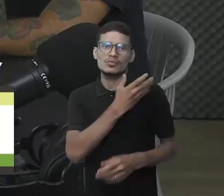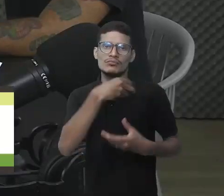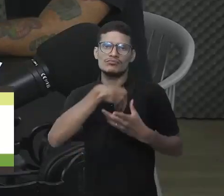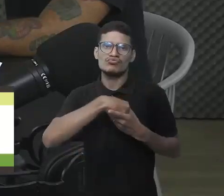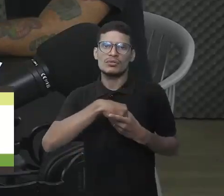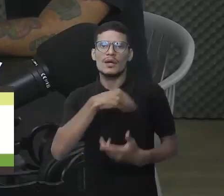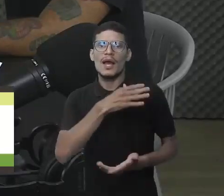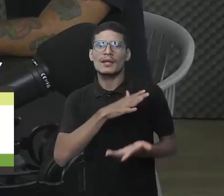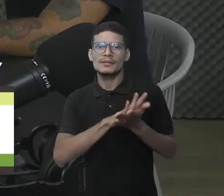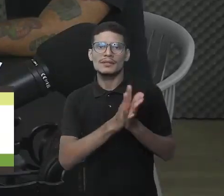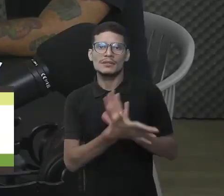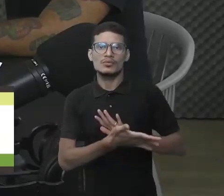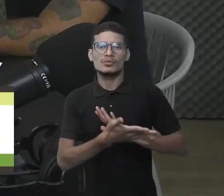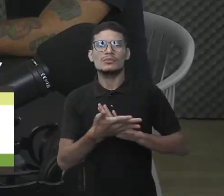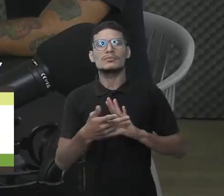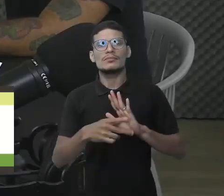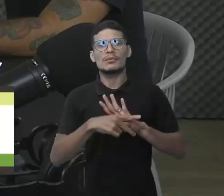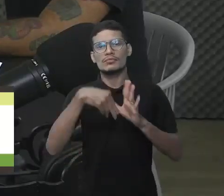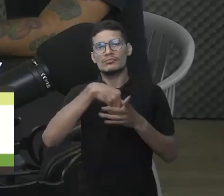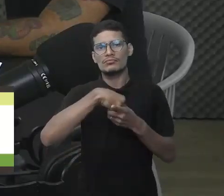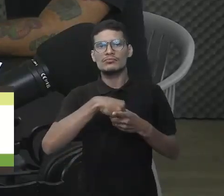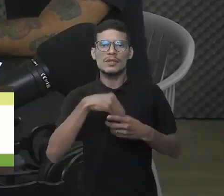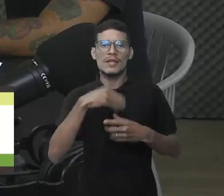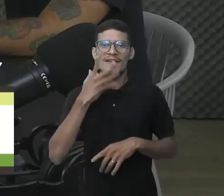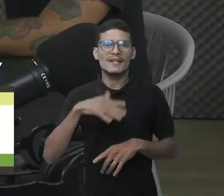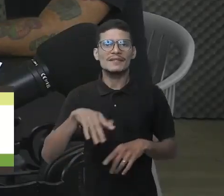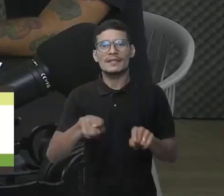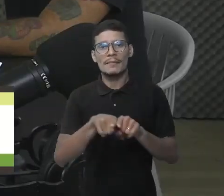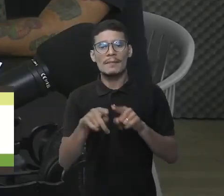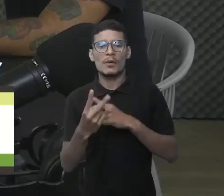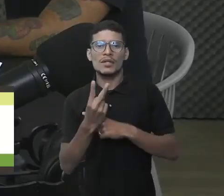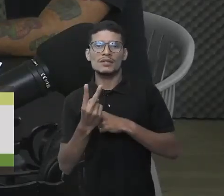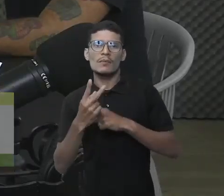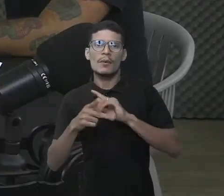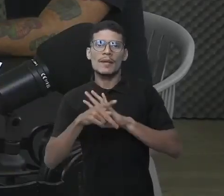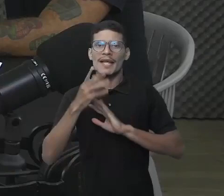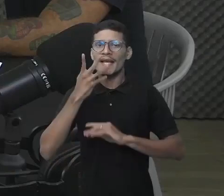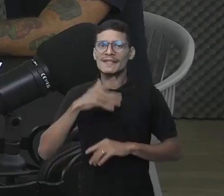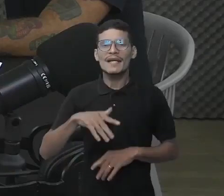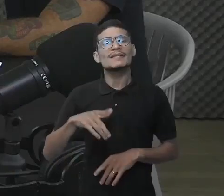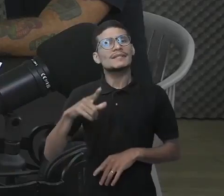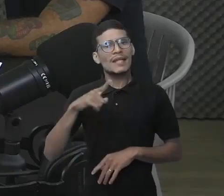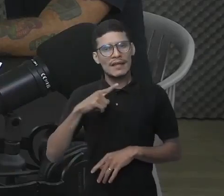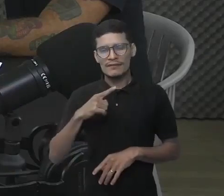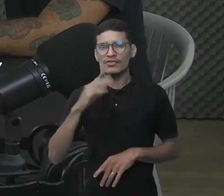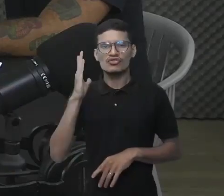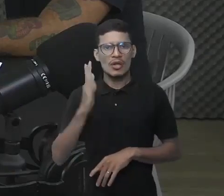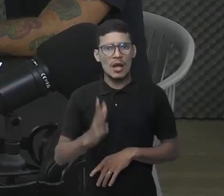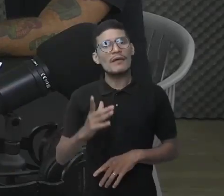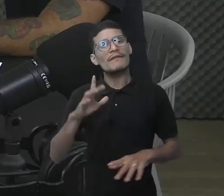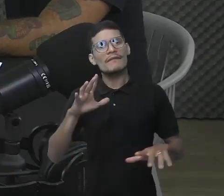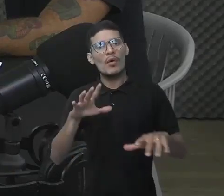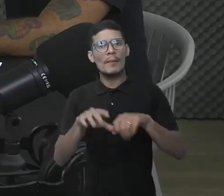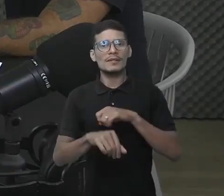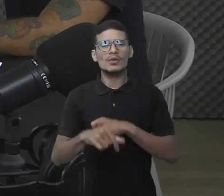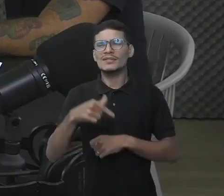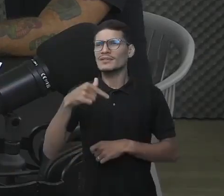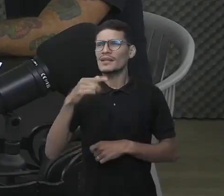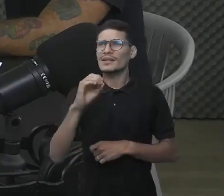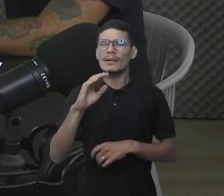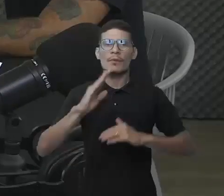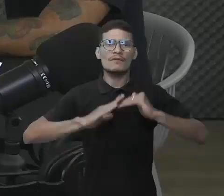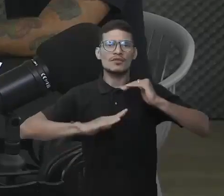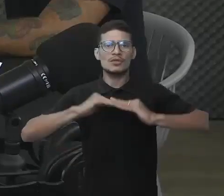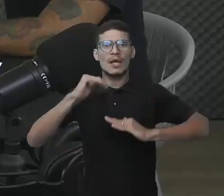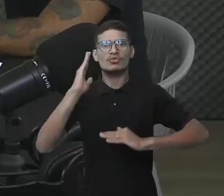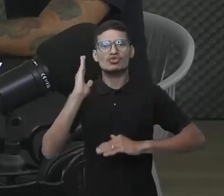de crianças, que foi o tema do nosso último projeto de extensão, em que a gente fez formação com 70